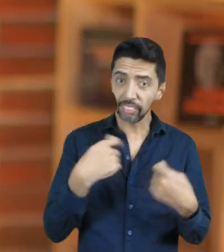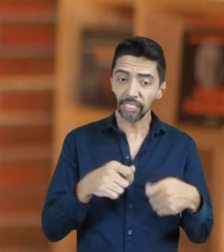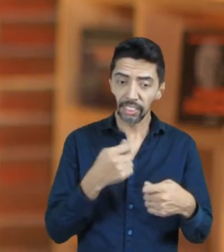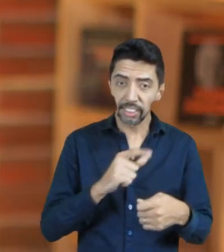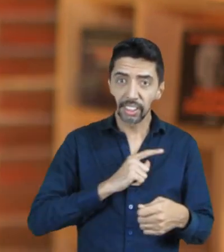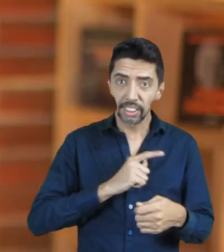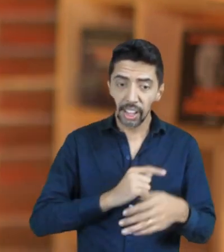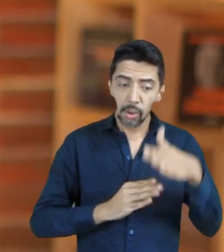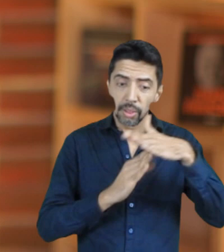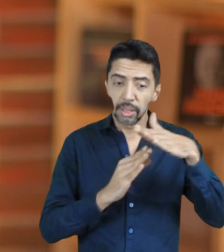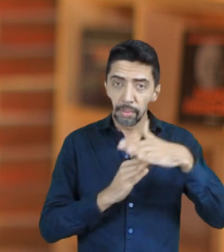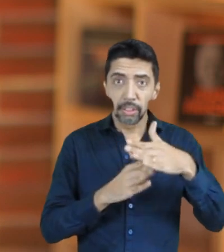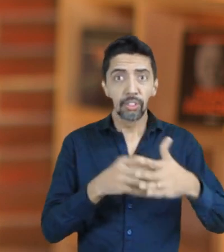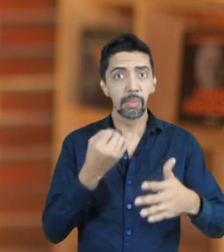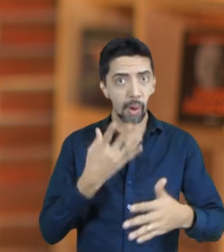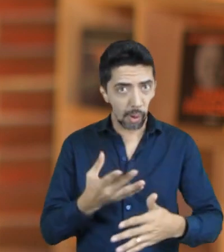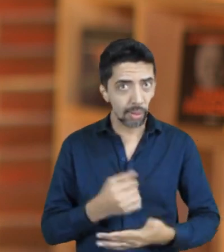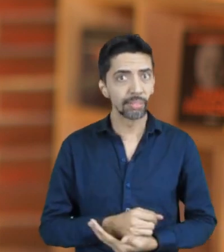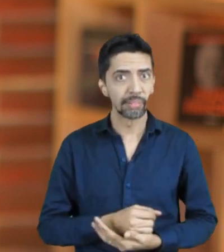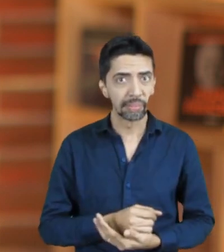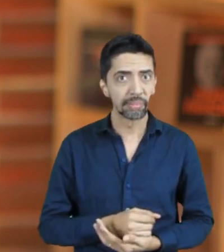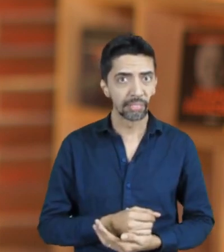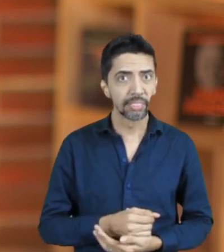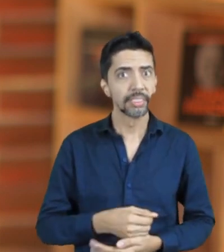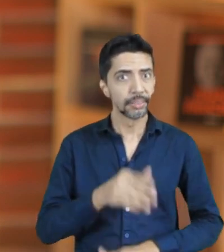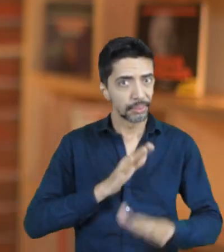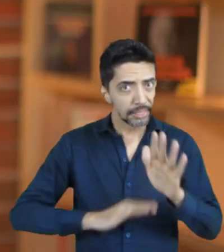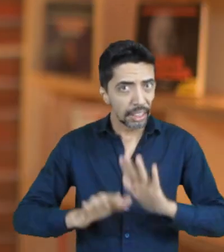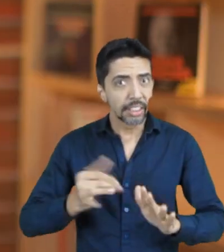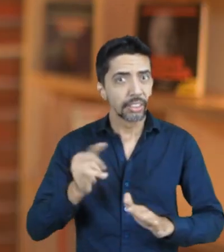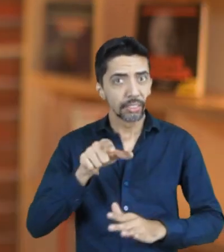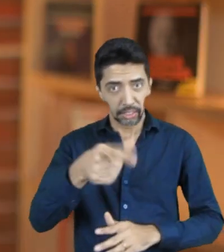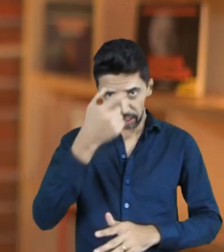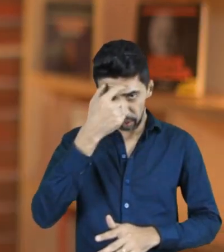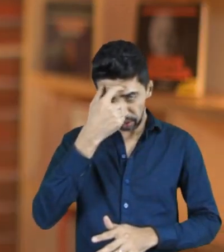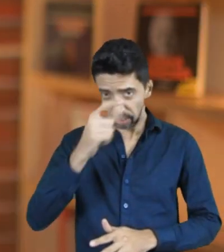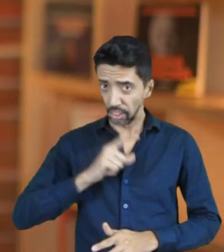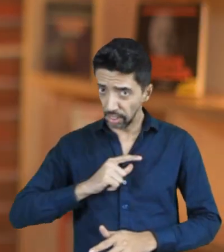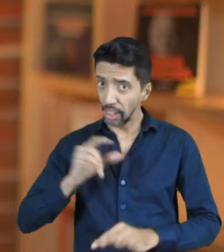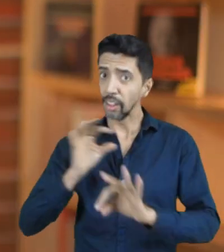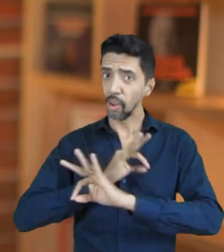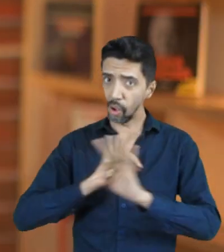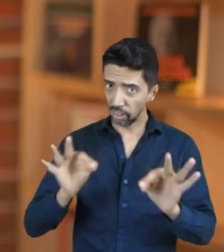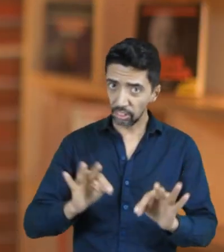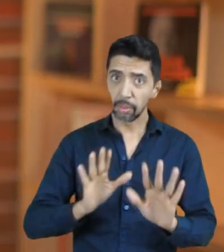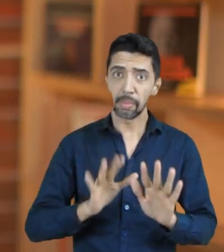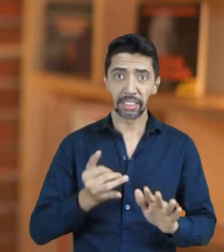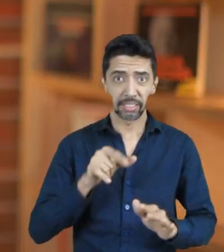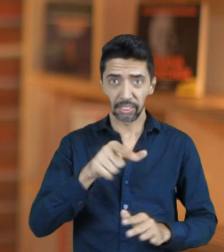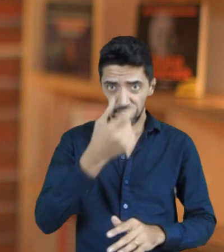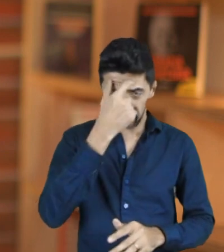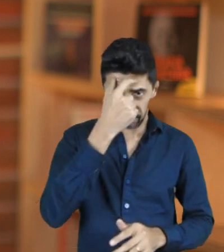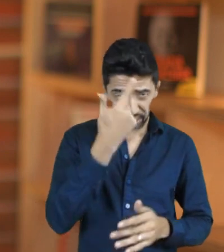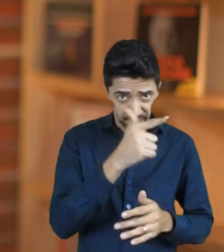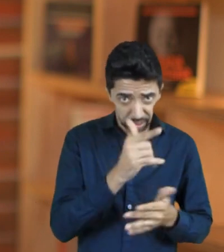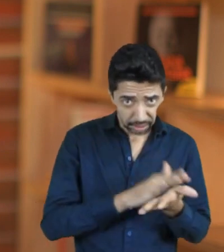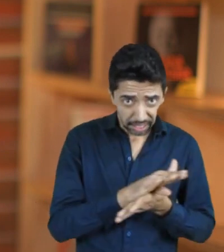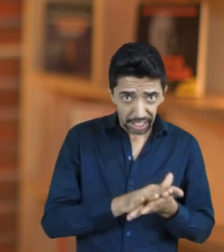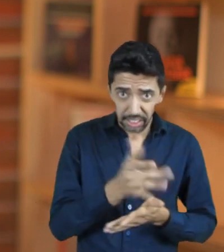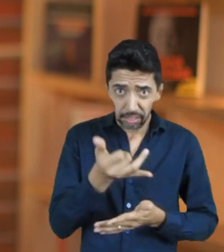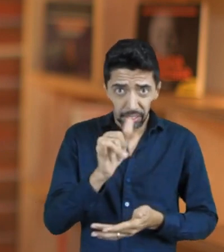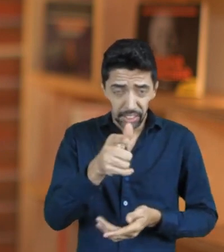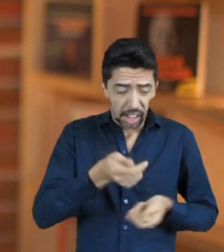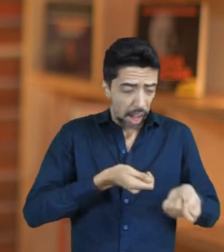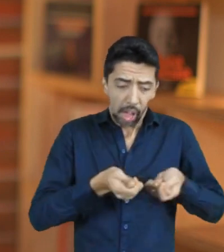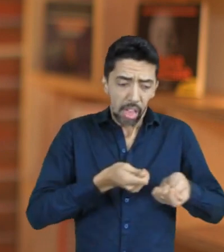três cartões o limite ultrapassa muito mais do que ela ganha o que não está errado para quem tem consciência mas para quem não tem consciência